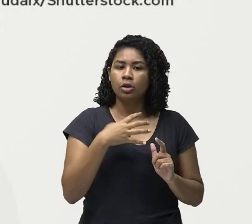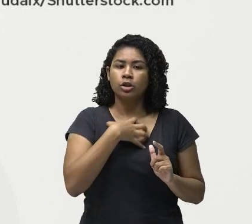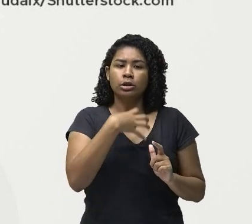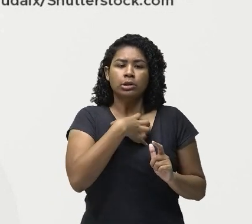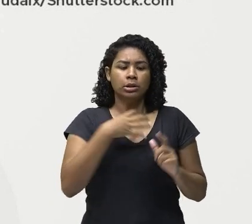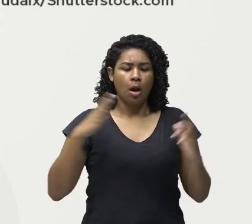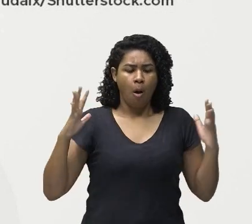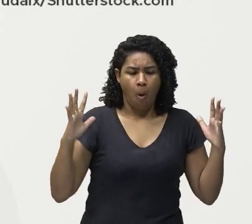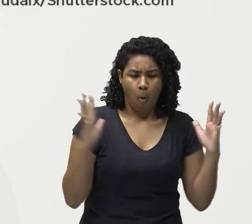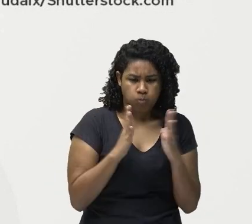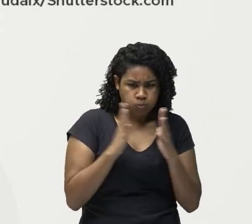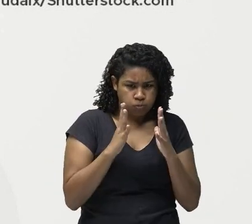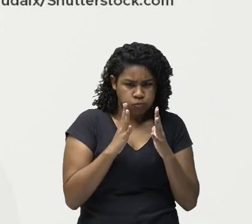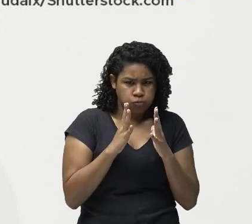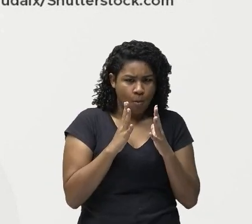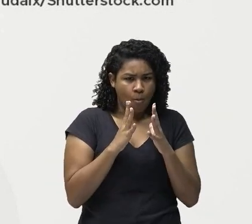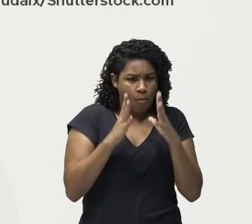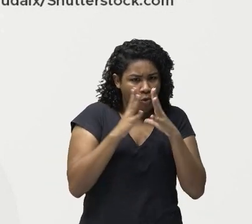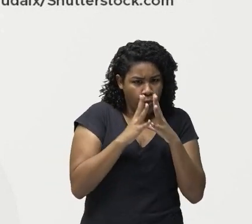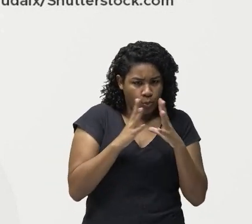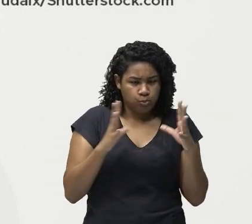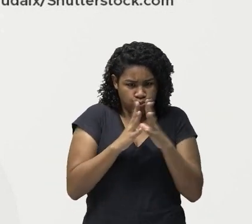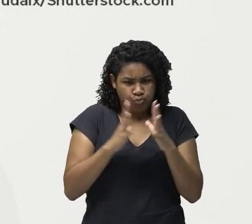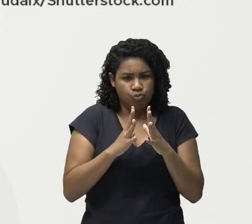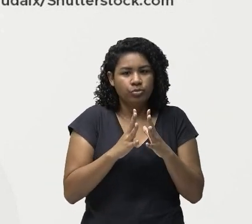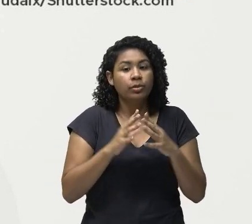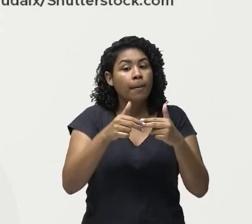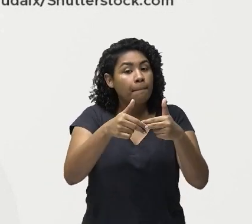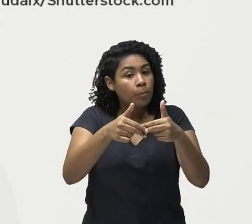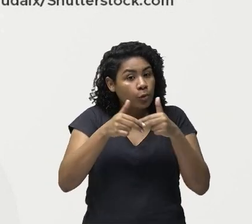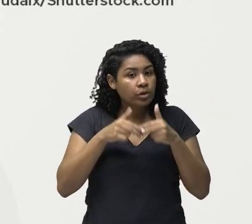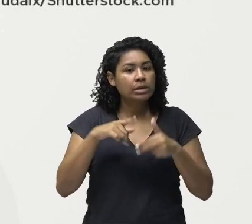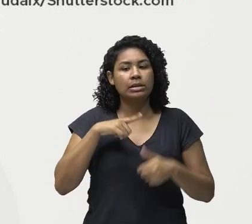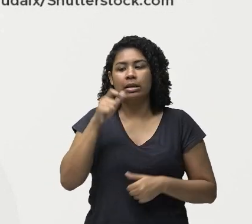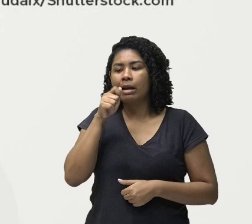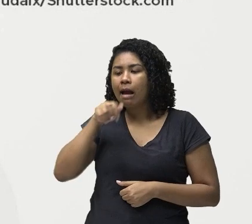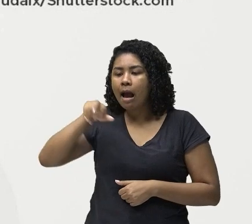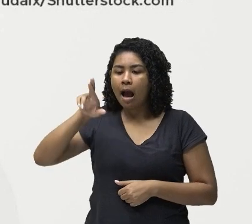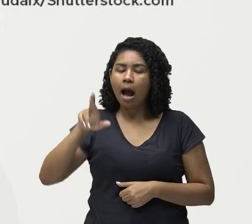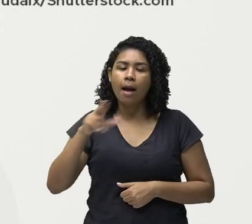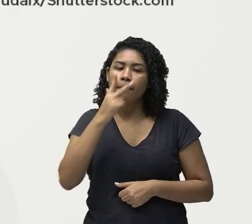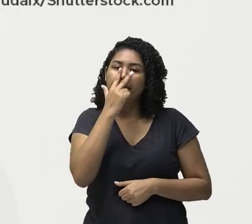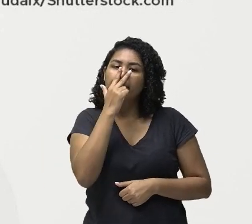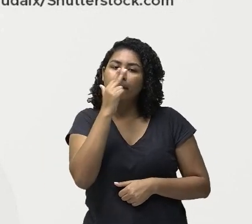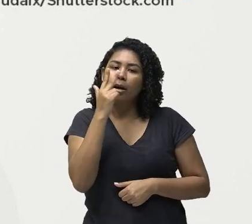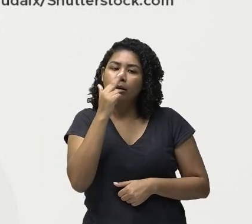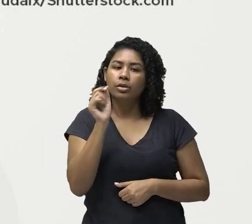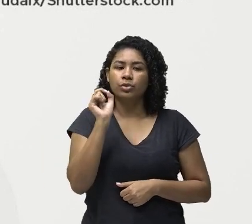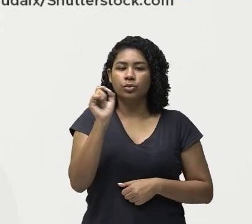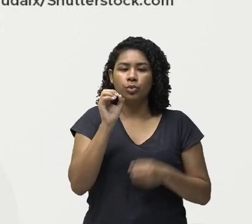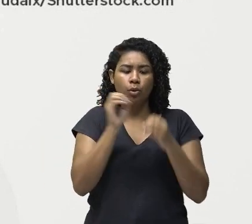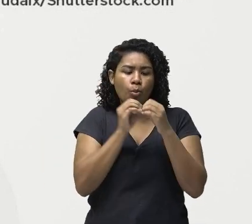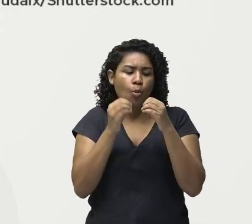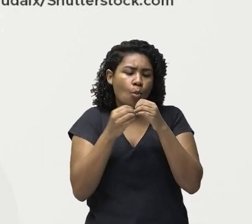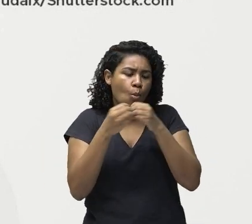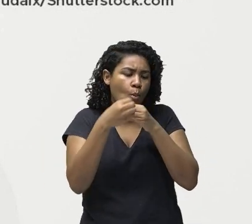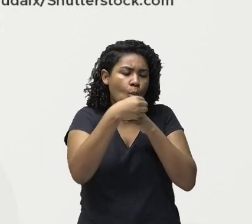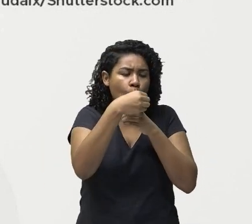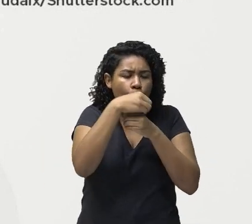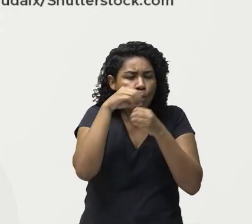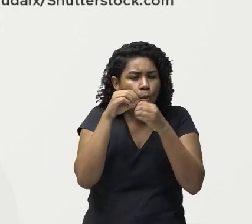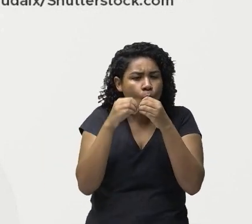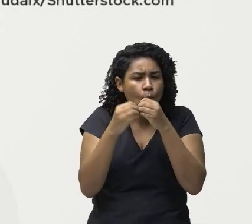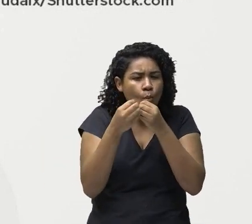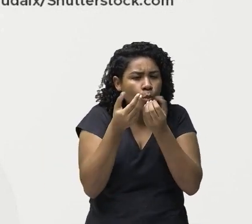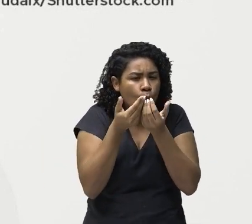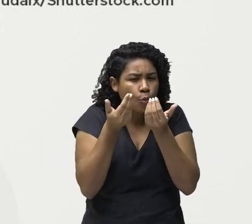Então, essa pressão faz com que as moléculas de ar fiquem mais afastadas e quando essas moléculas de ar estão